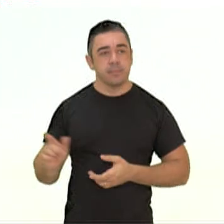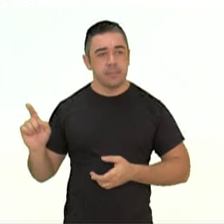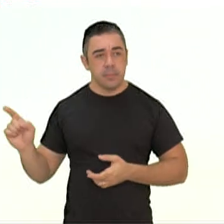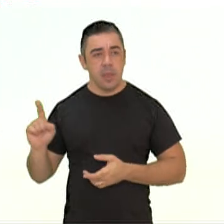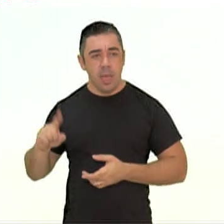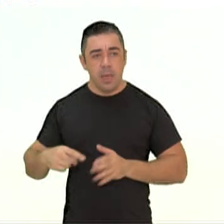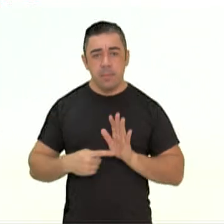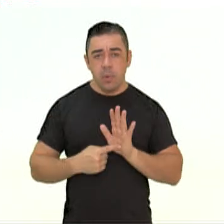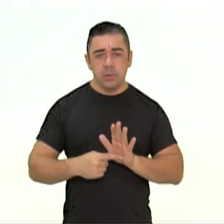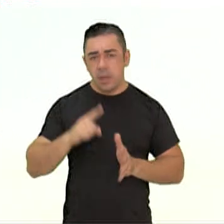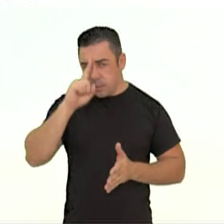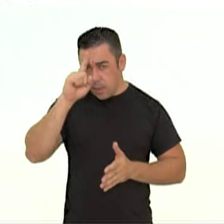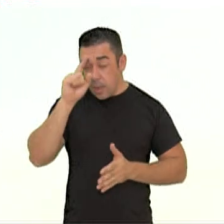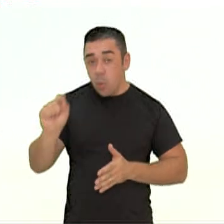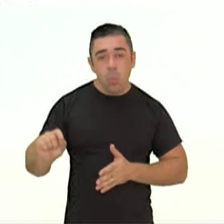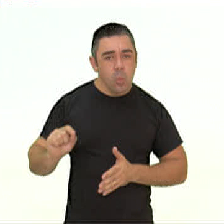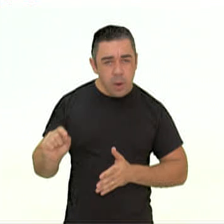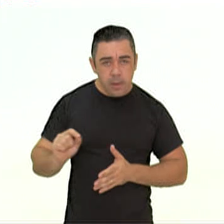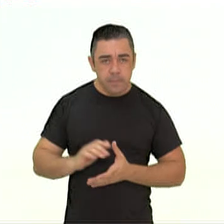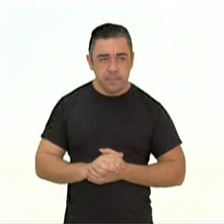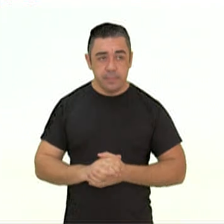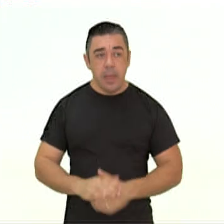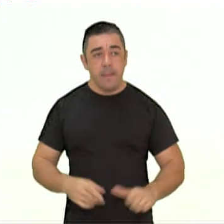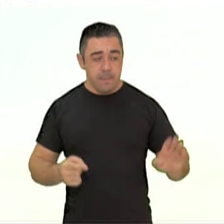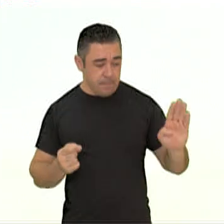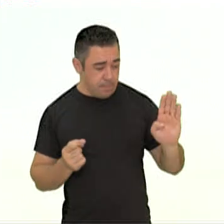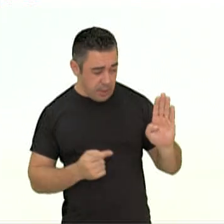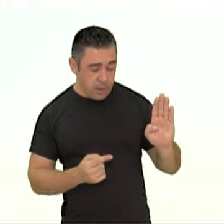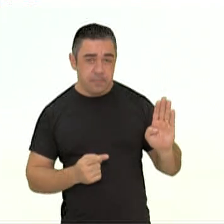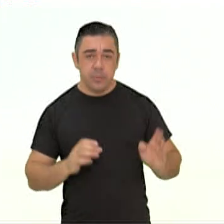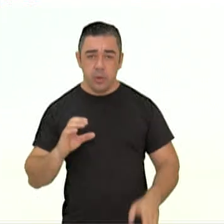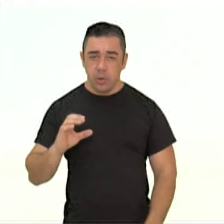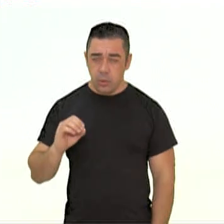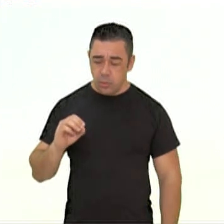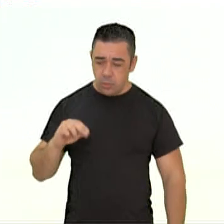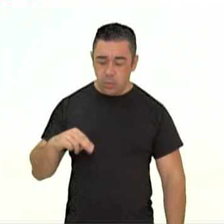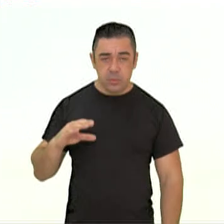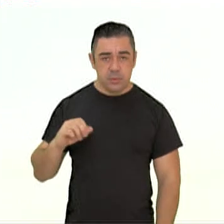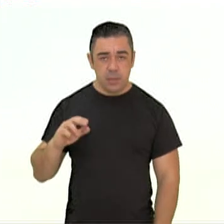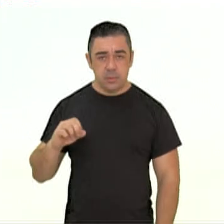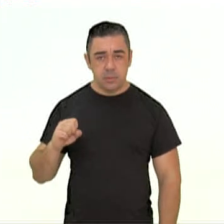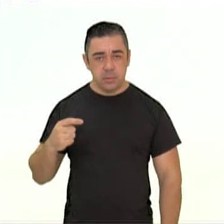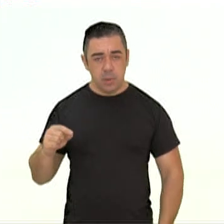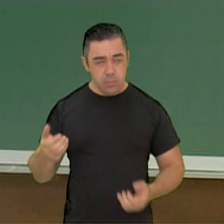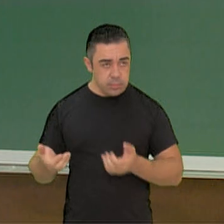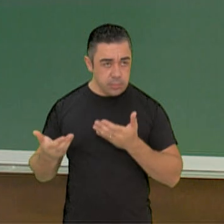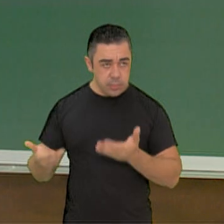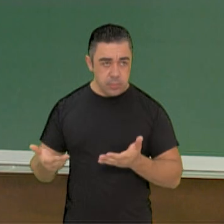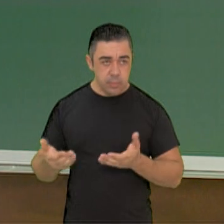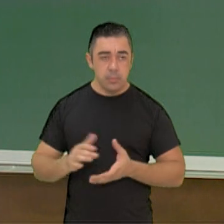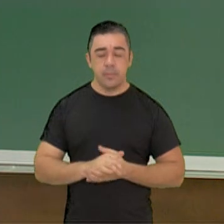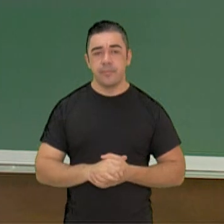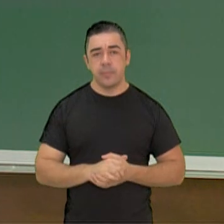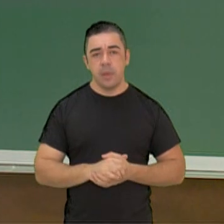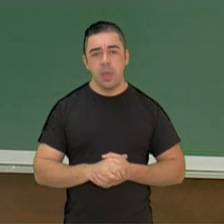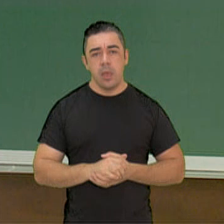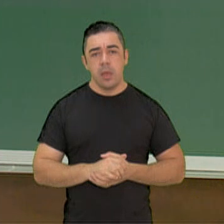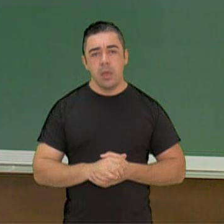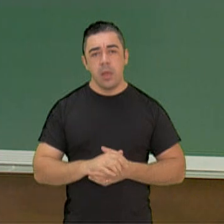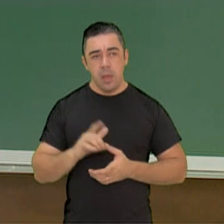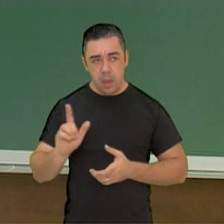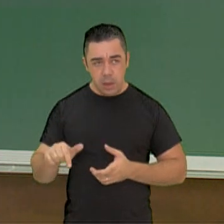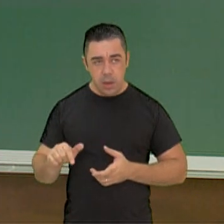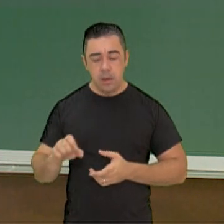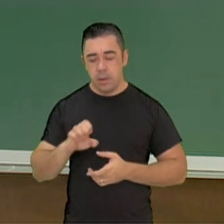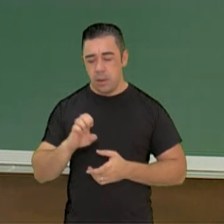uma ideia de. Se você colocou a letra B, você acertou, parabéns. Então, concessão, a